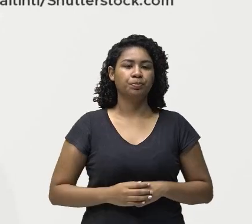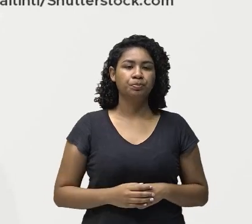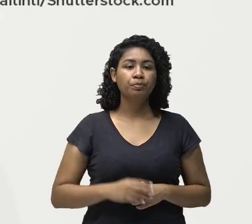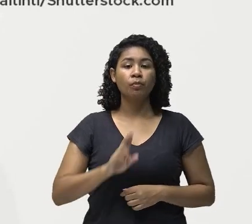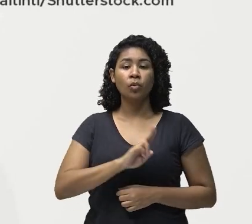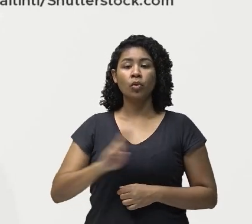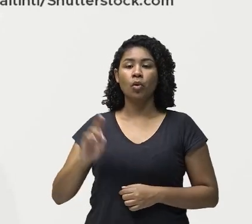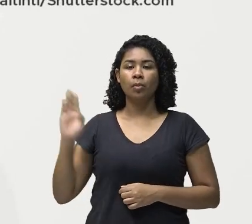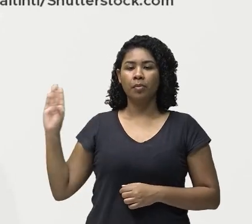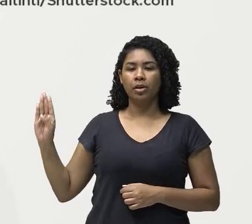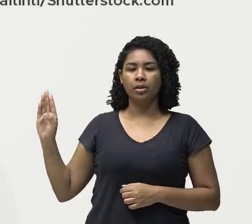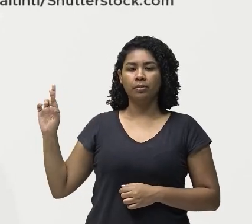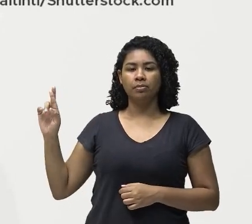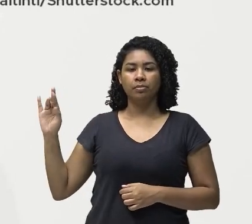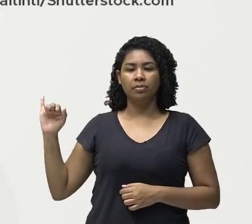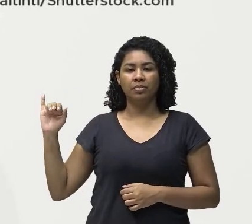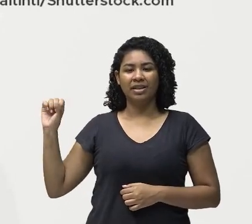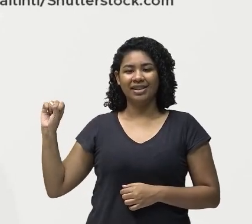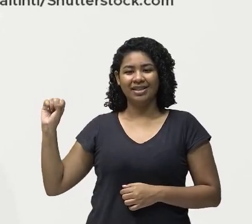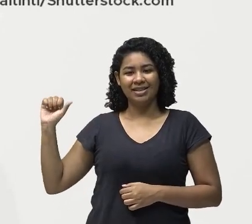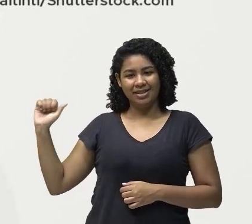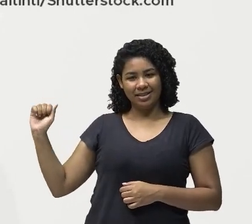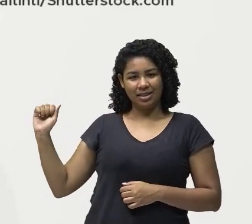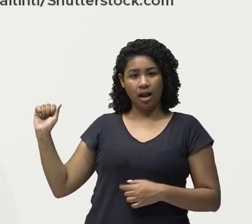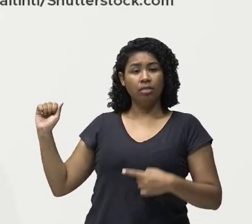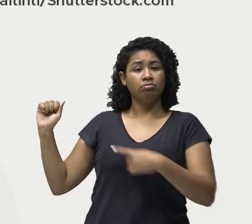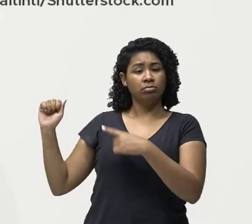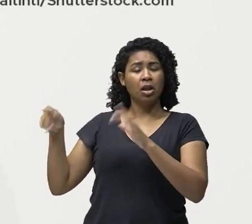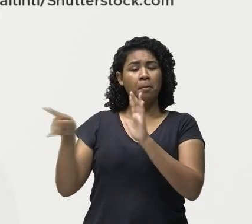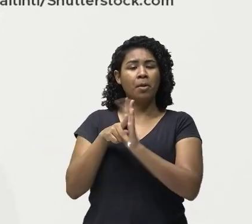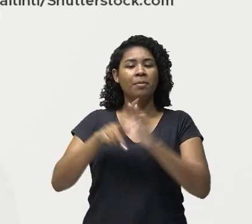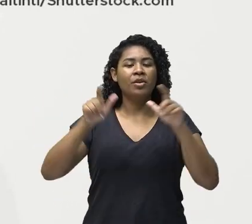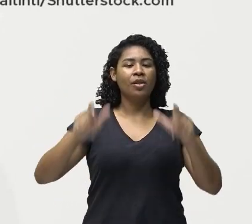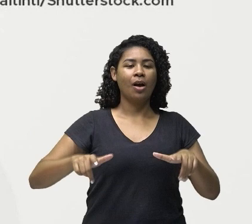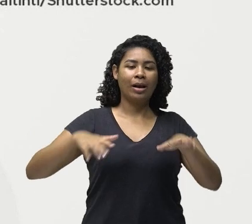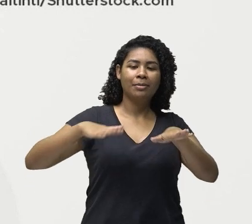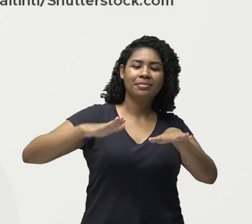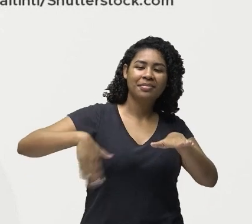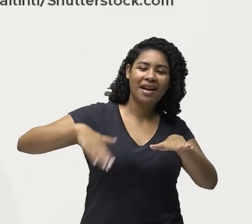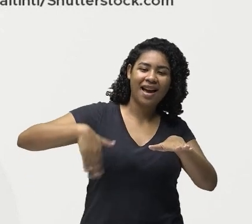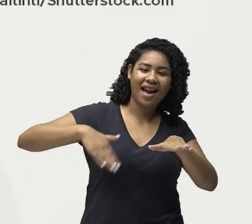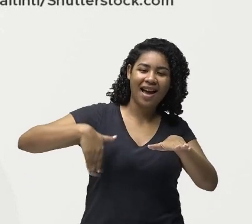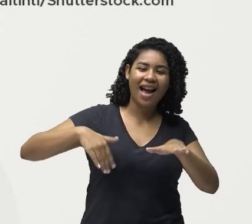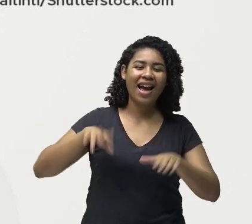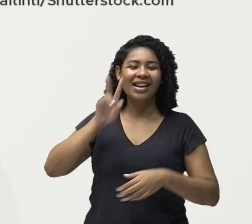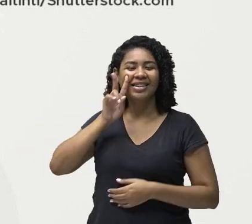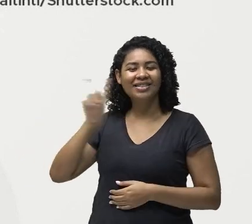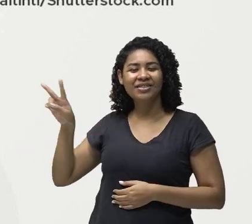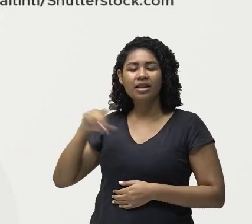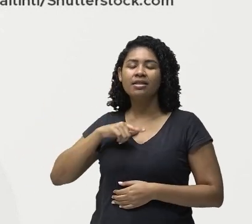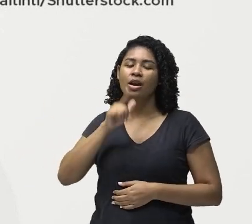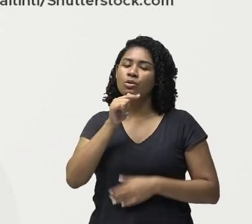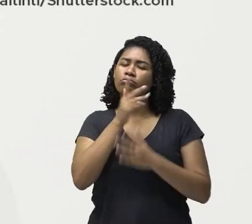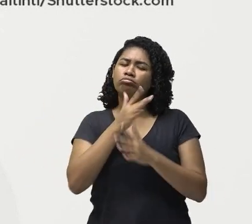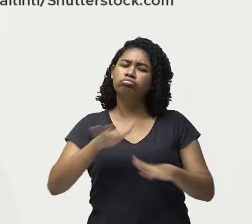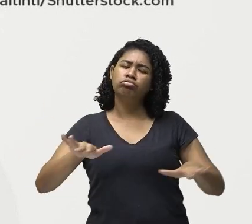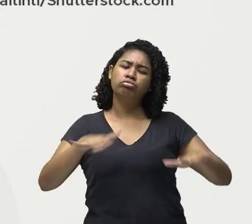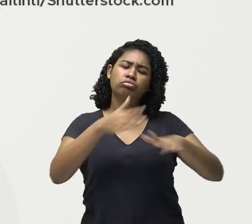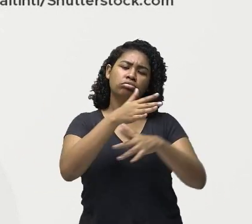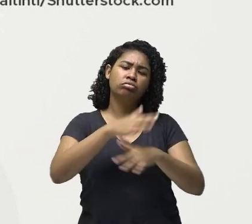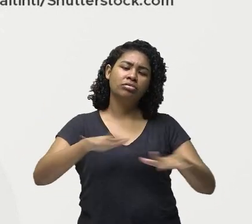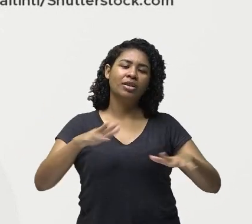muito frequentes na praia. Aí a gente tem a imagem de uma praia, as ondas do mar, então são